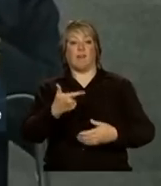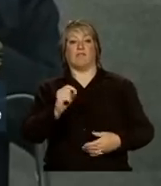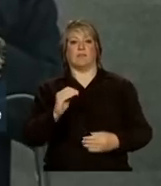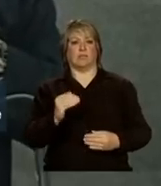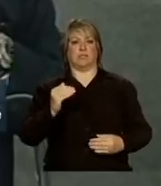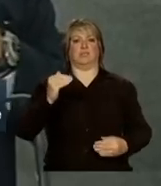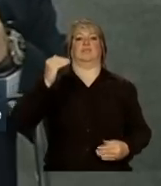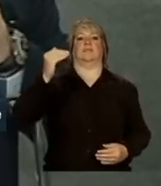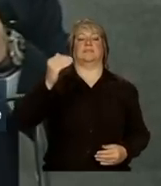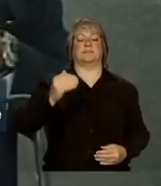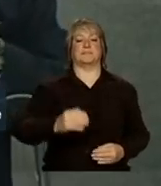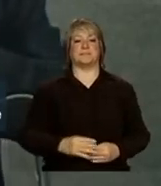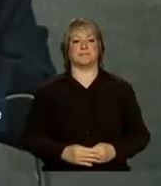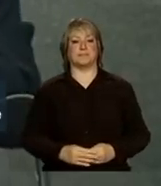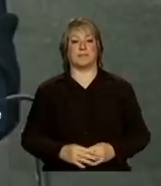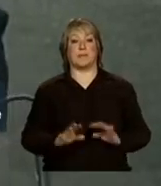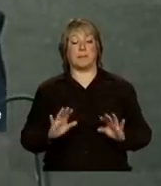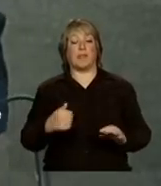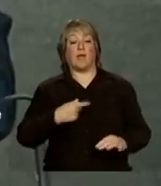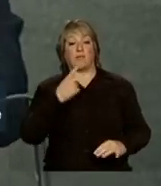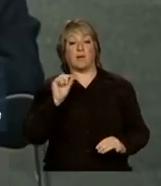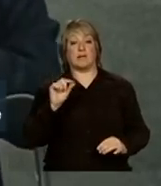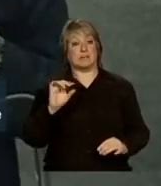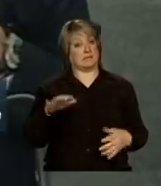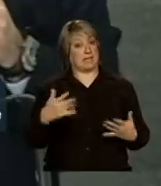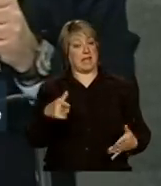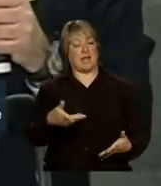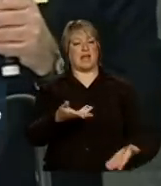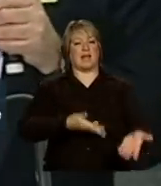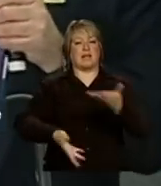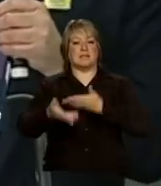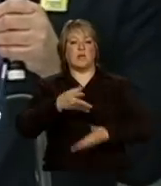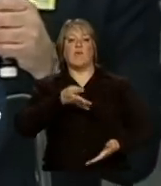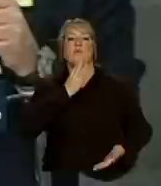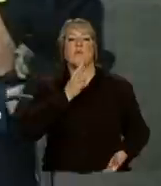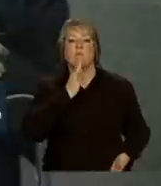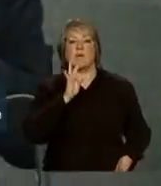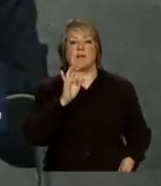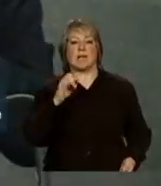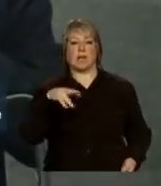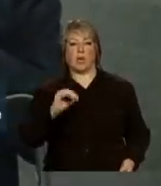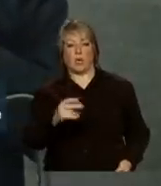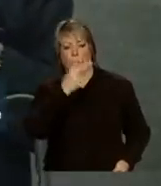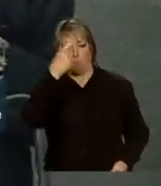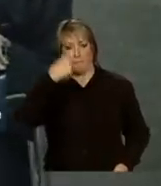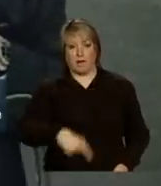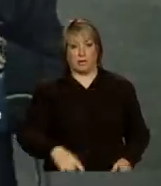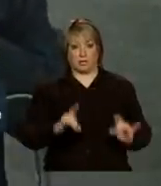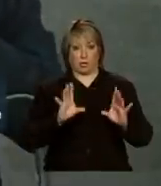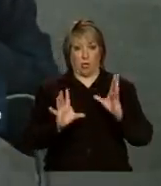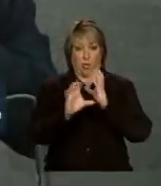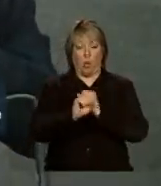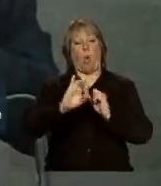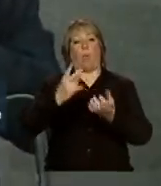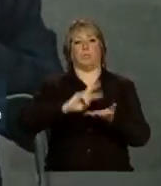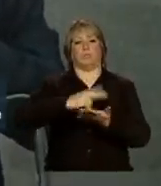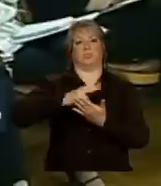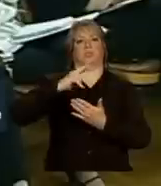passou né agora eu digo Será que essa relação de conhecimento técnico humano é apenas soma ou